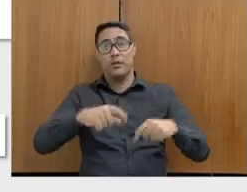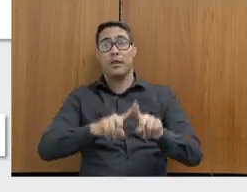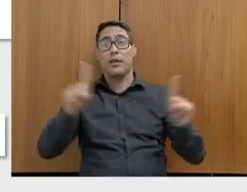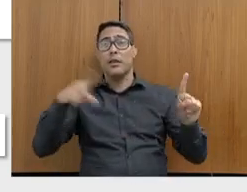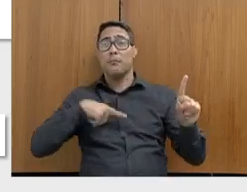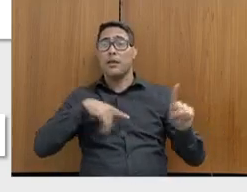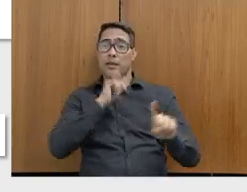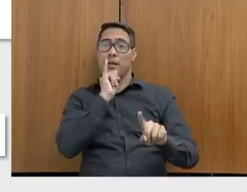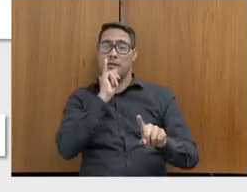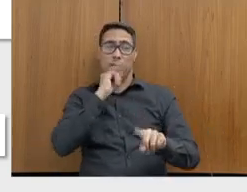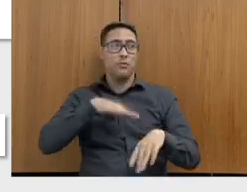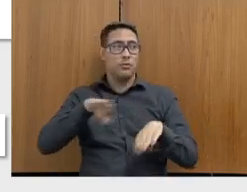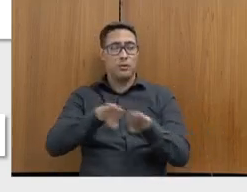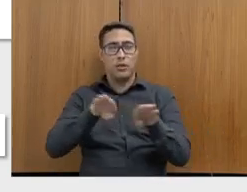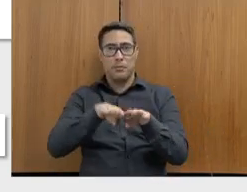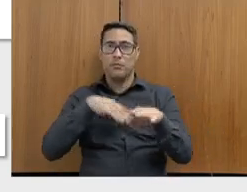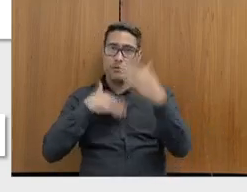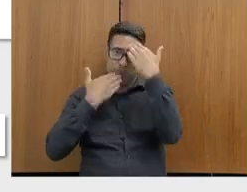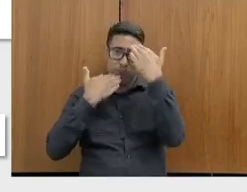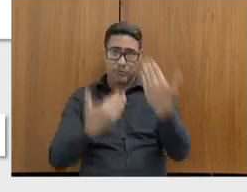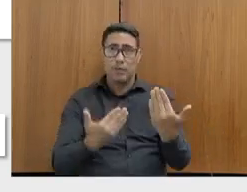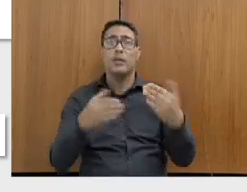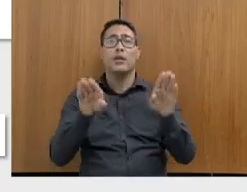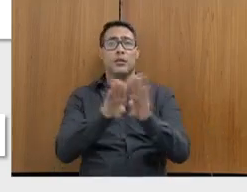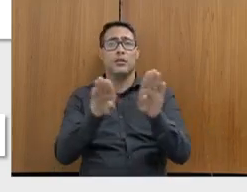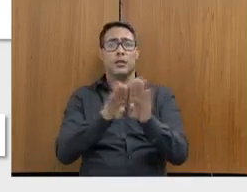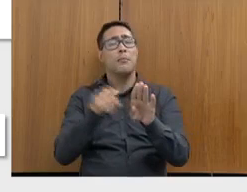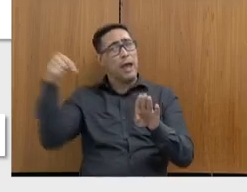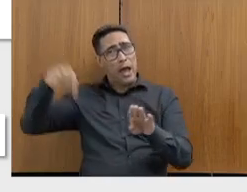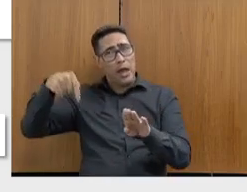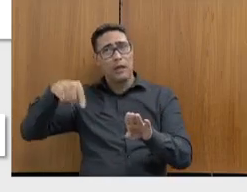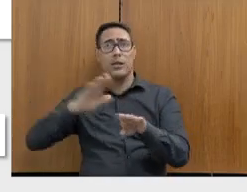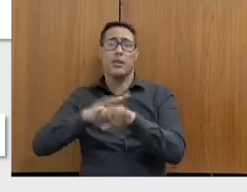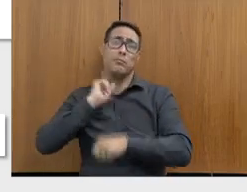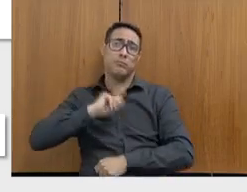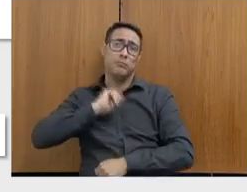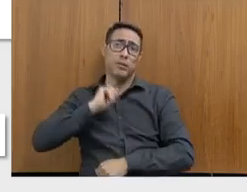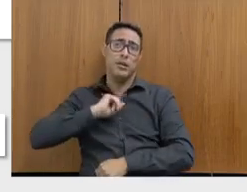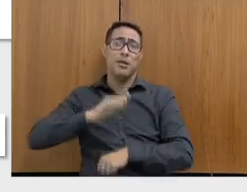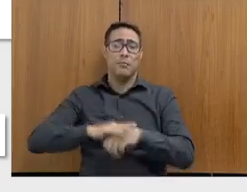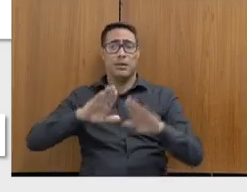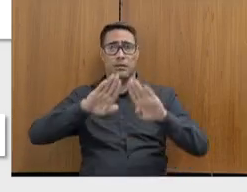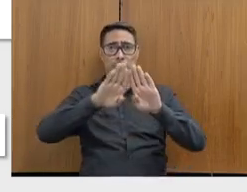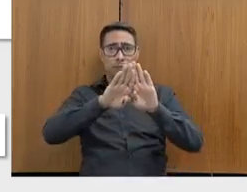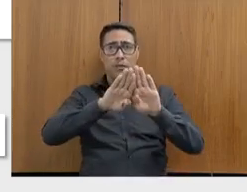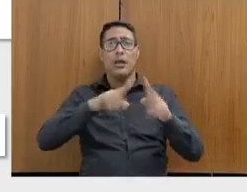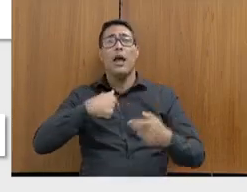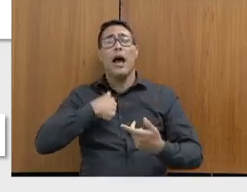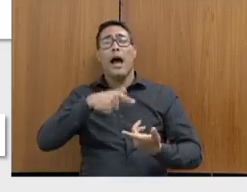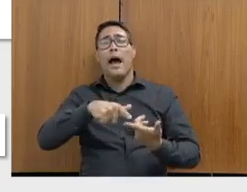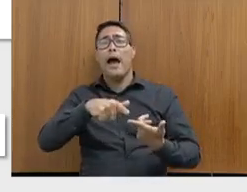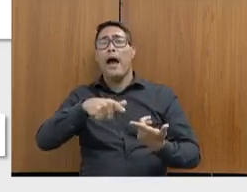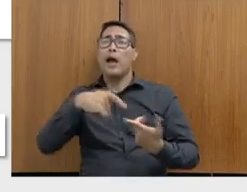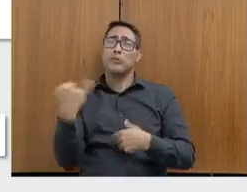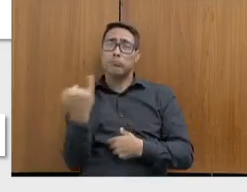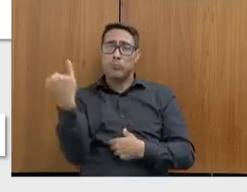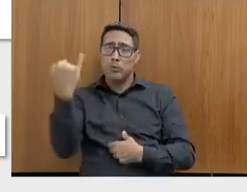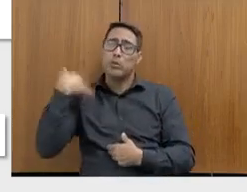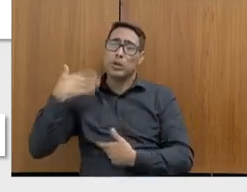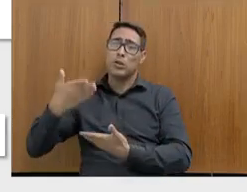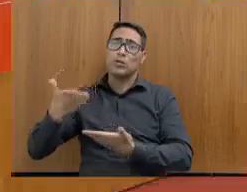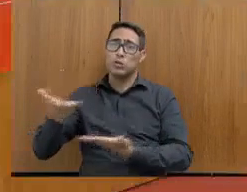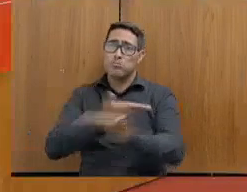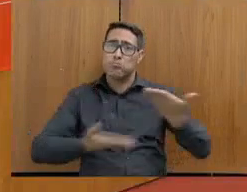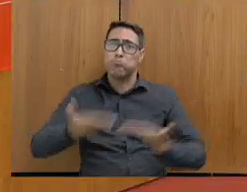na e agradecer aqui né por estar aqui no nosso Parlamento Mineiro é a colaboração essencial dos nossos parlamentares